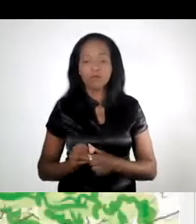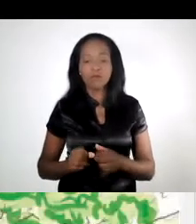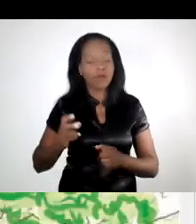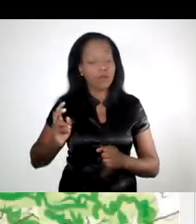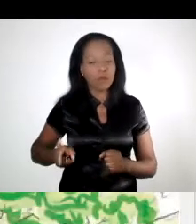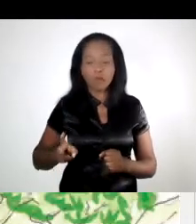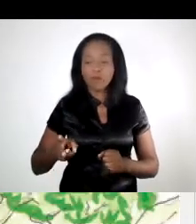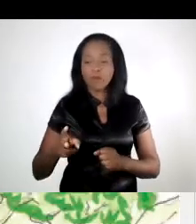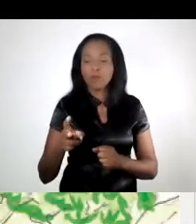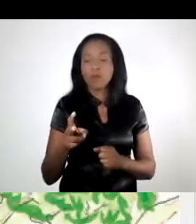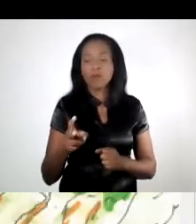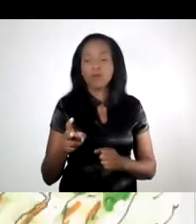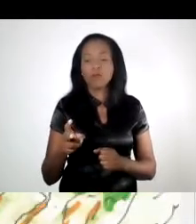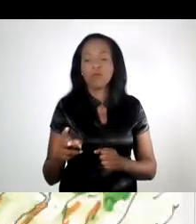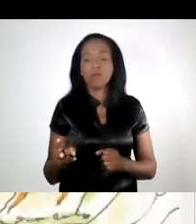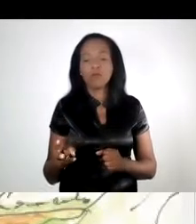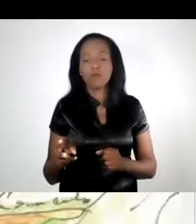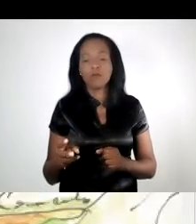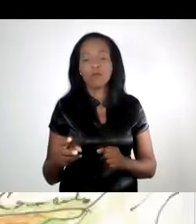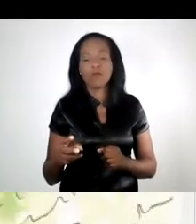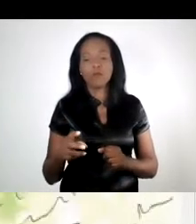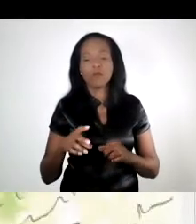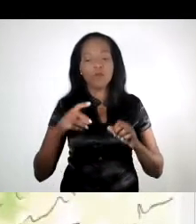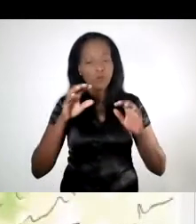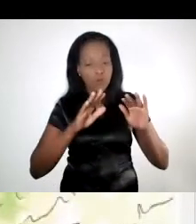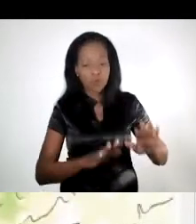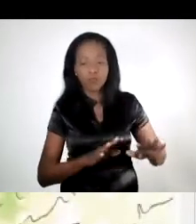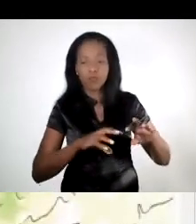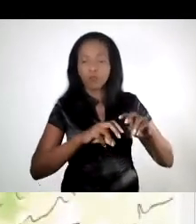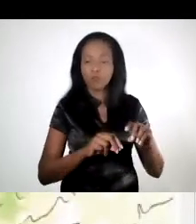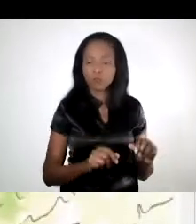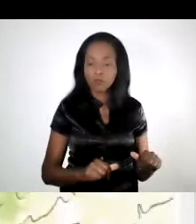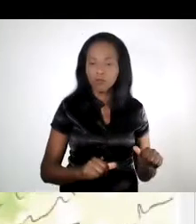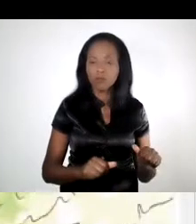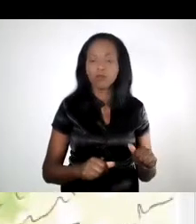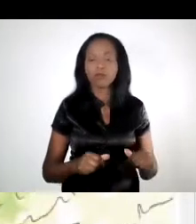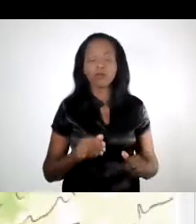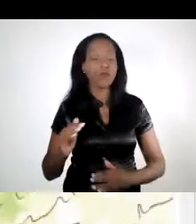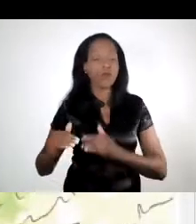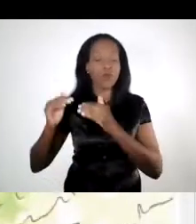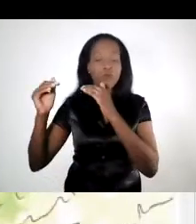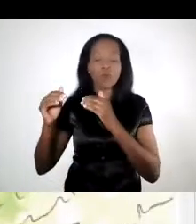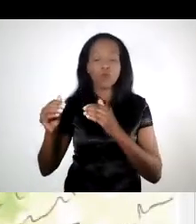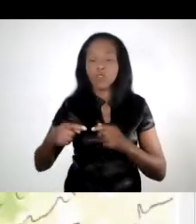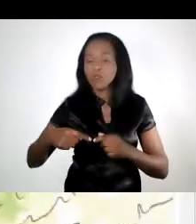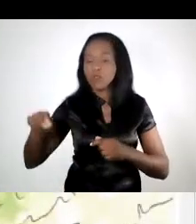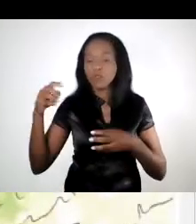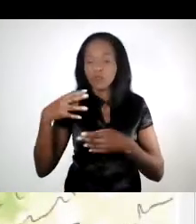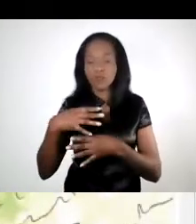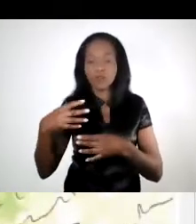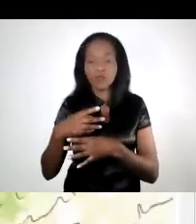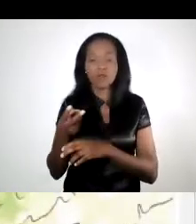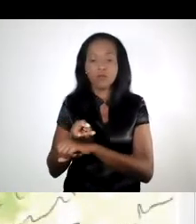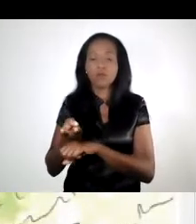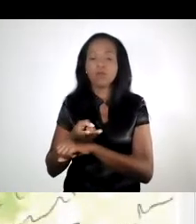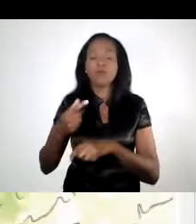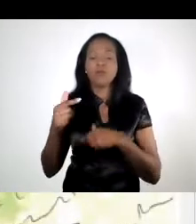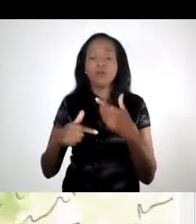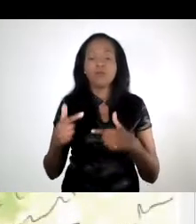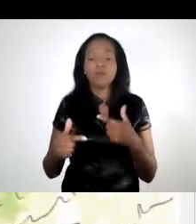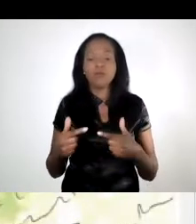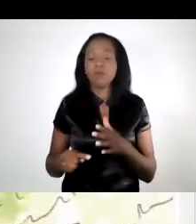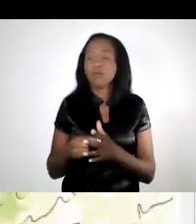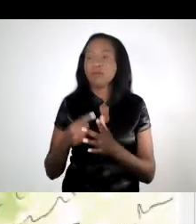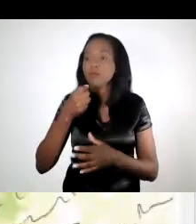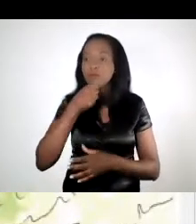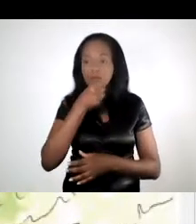Continuação, ficou a nossa terra mesmo assim. E Êxodo partiu para a cidade em busca de trabalho. Em sua primeira entrevista